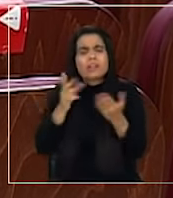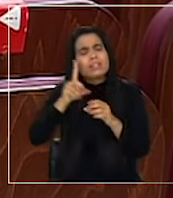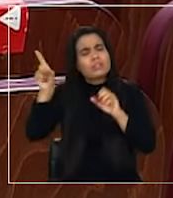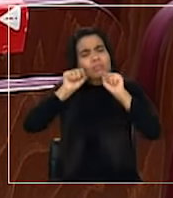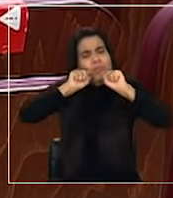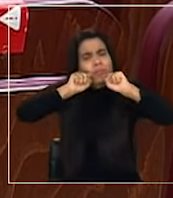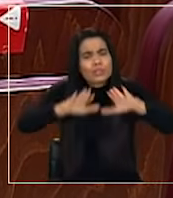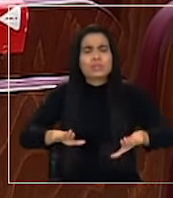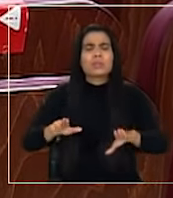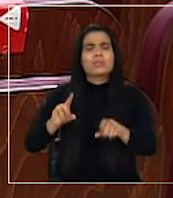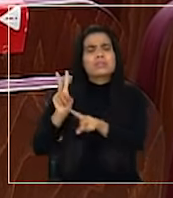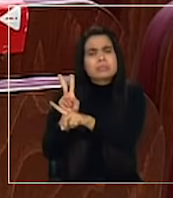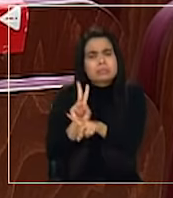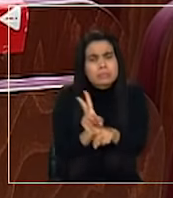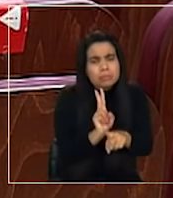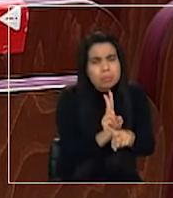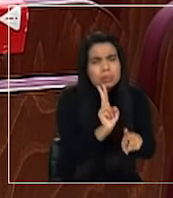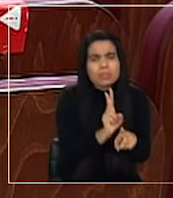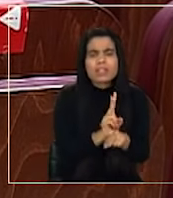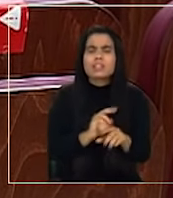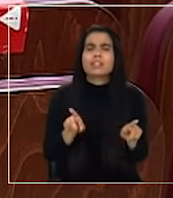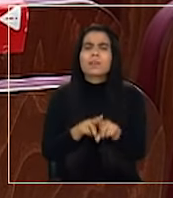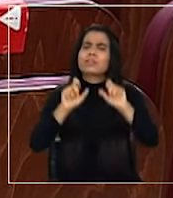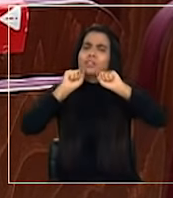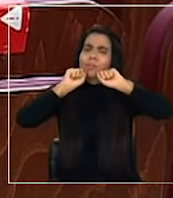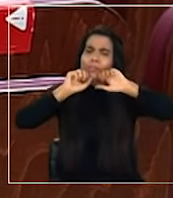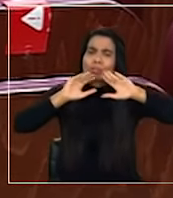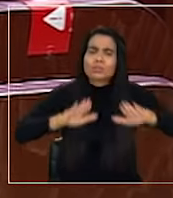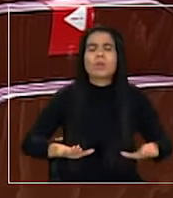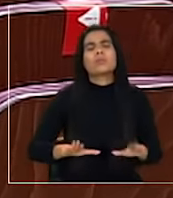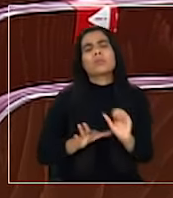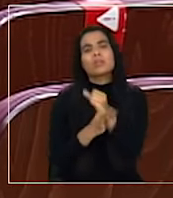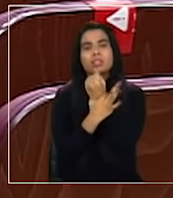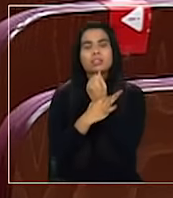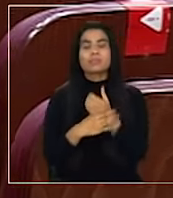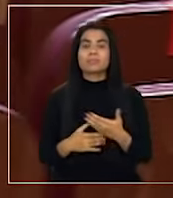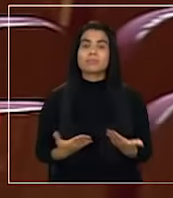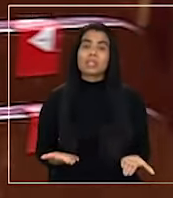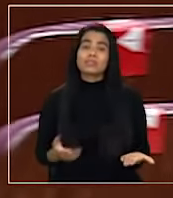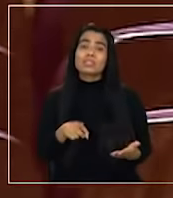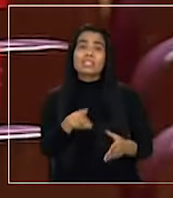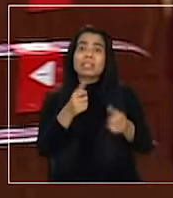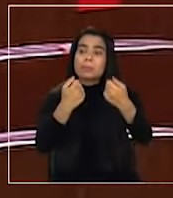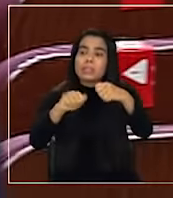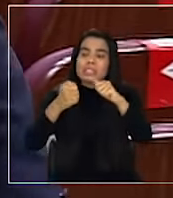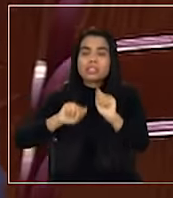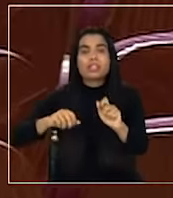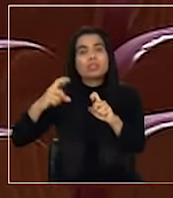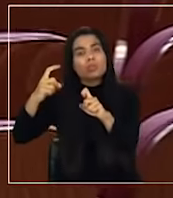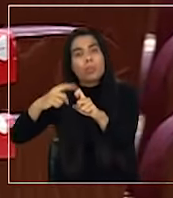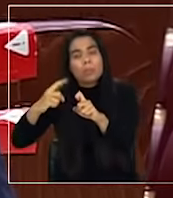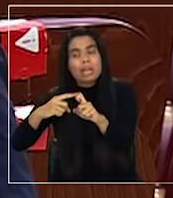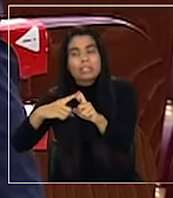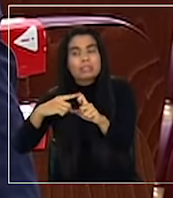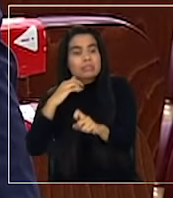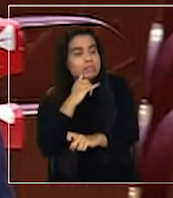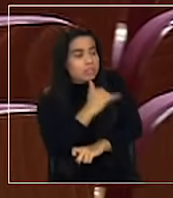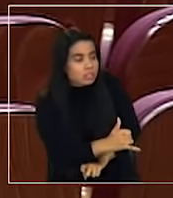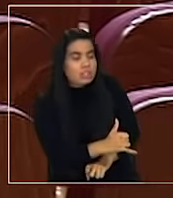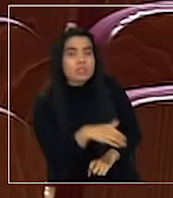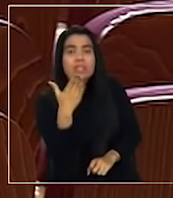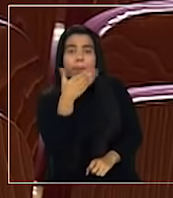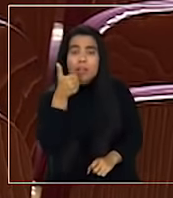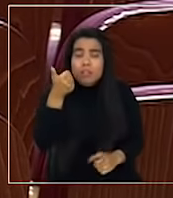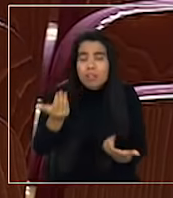ilumine, que Deus te proteja, te abençoe. Mas você que está aí dependendo da palavra de um médico, você que está